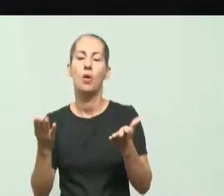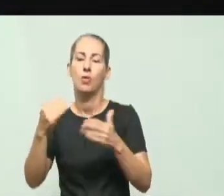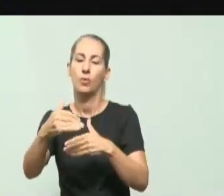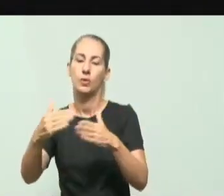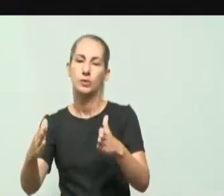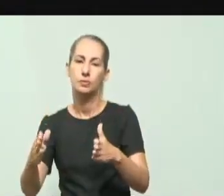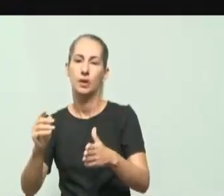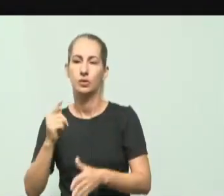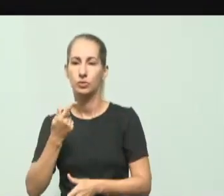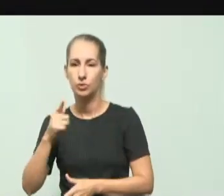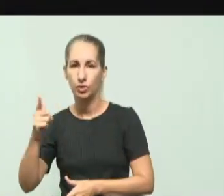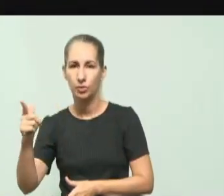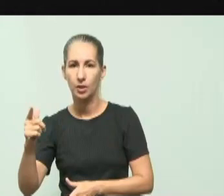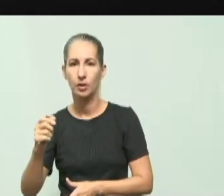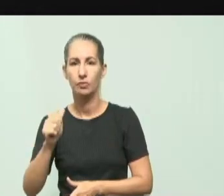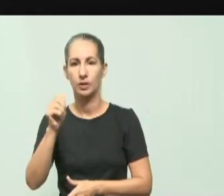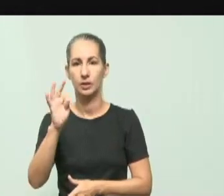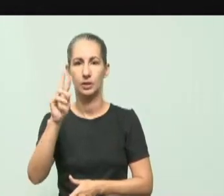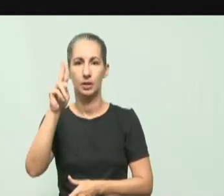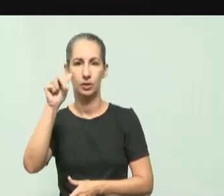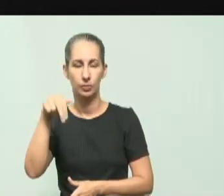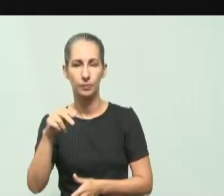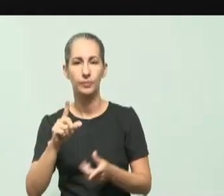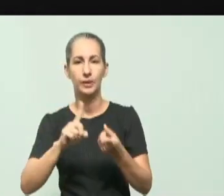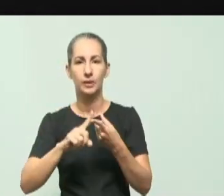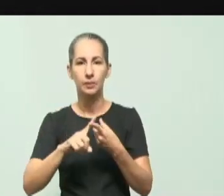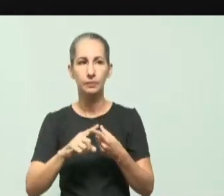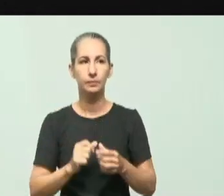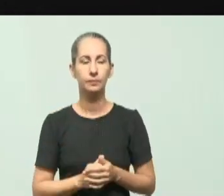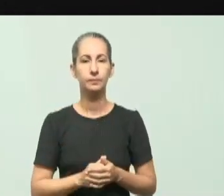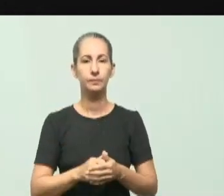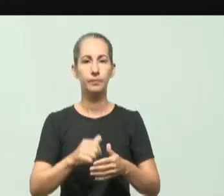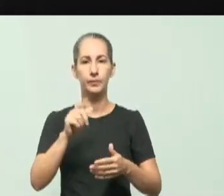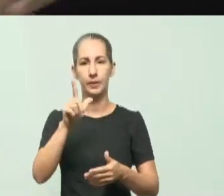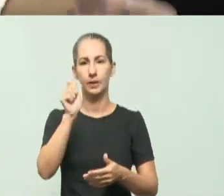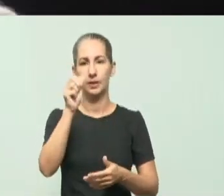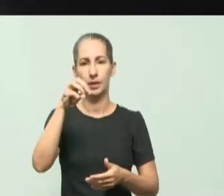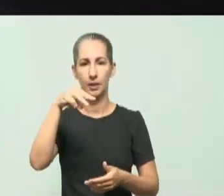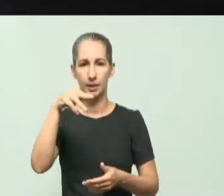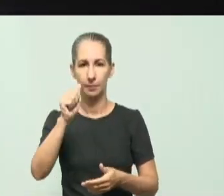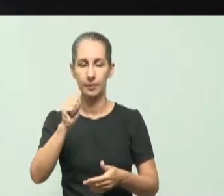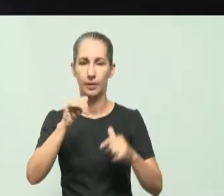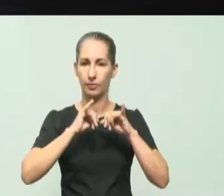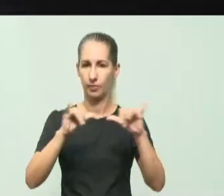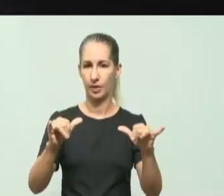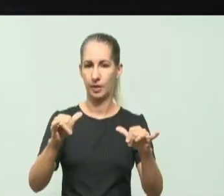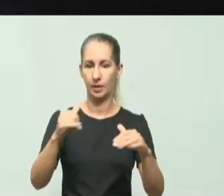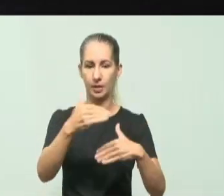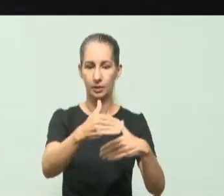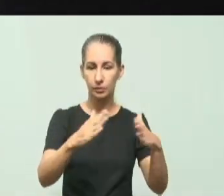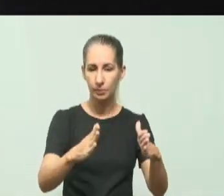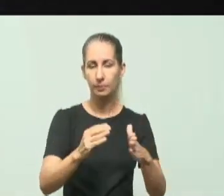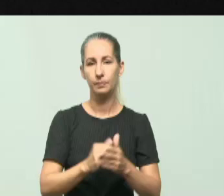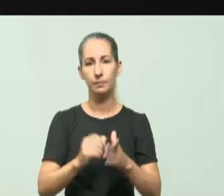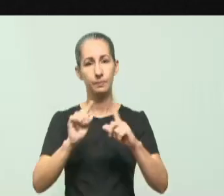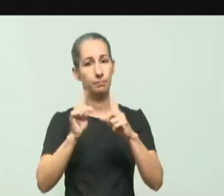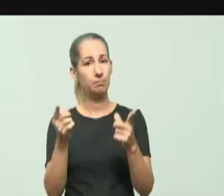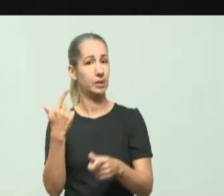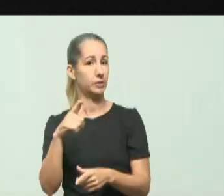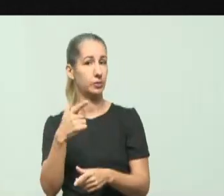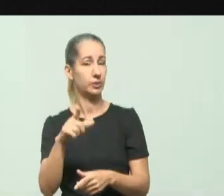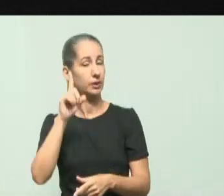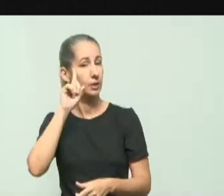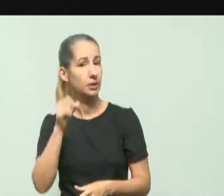espaço geográfico do Largo do Ateneu. E, com relação ao Beco da Lama, a gente fala muito sobre o Beco da Lama, mas não existe